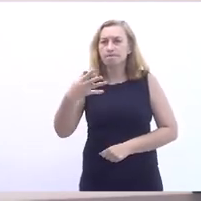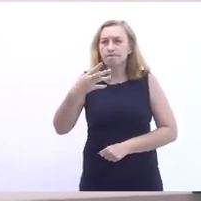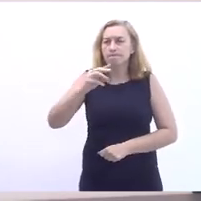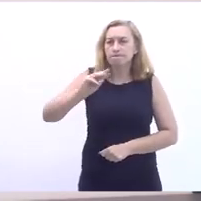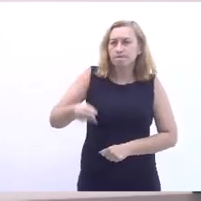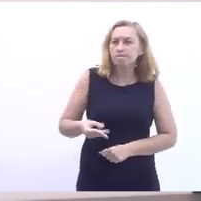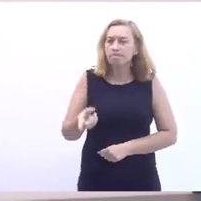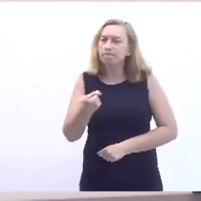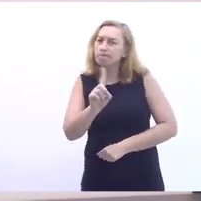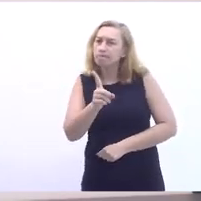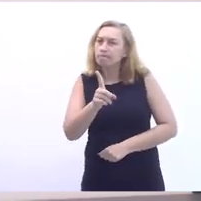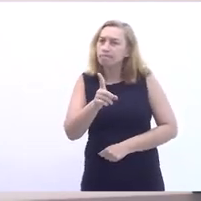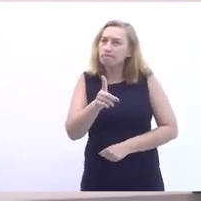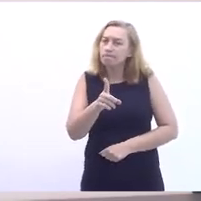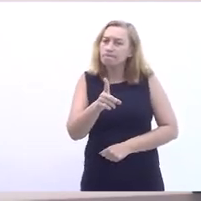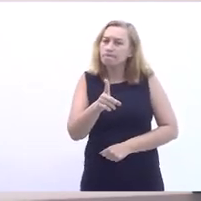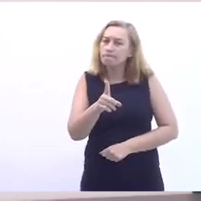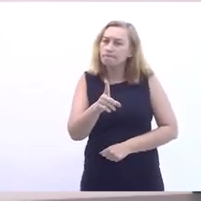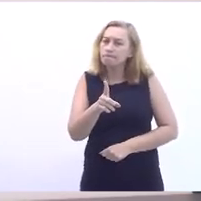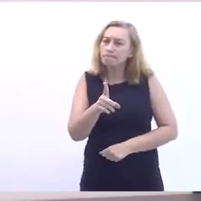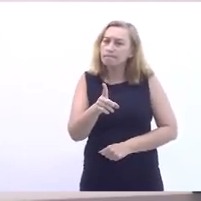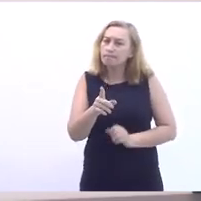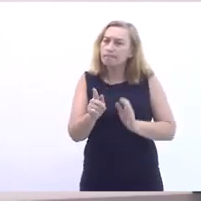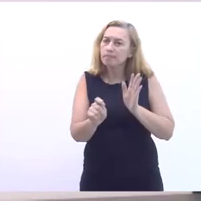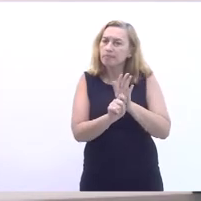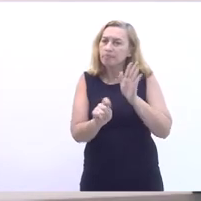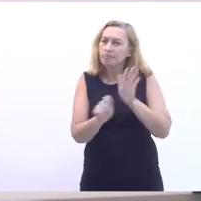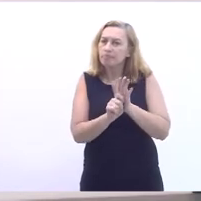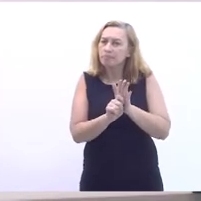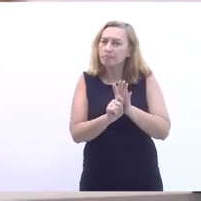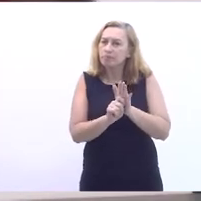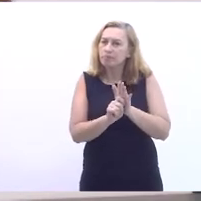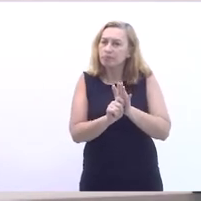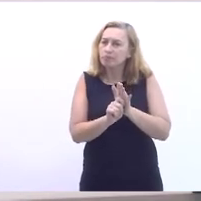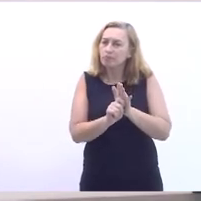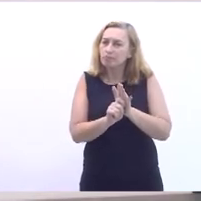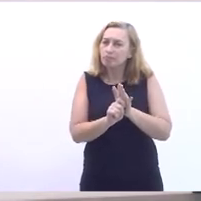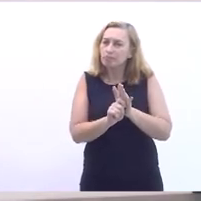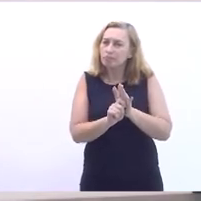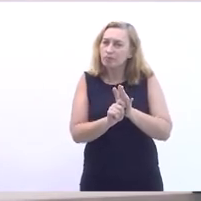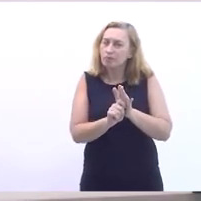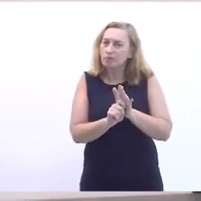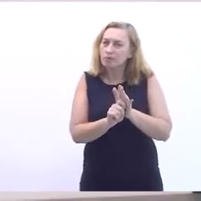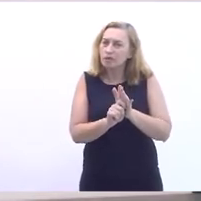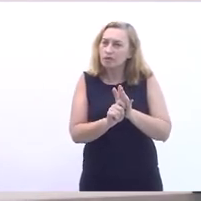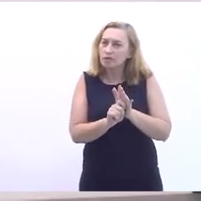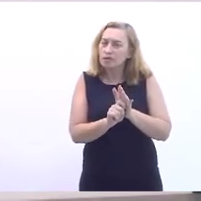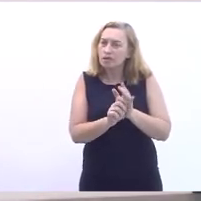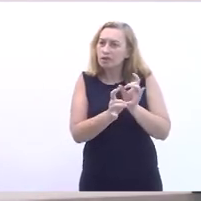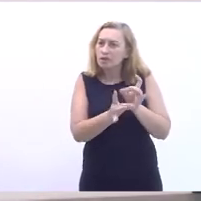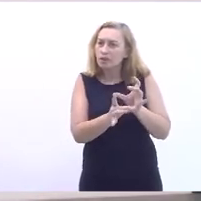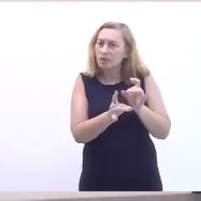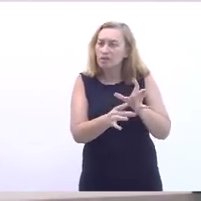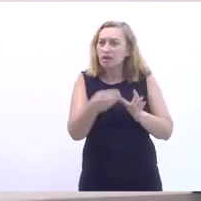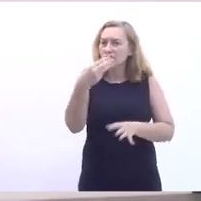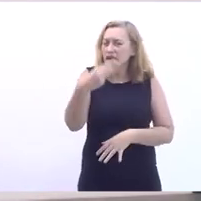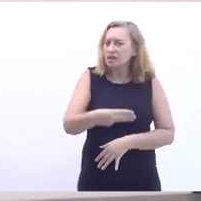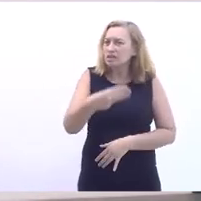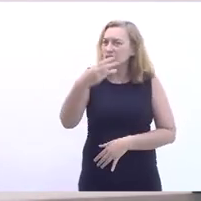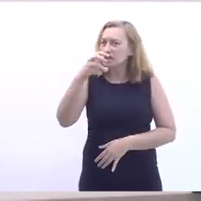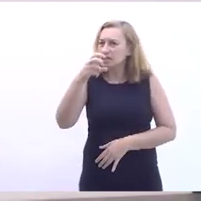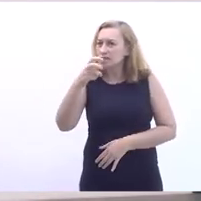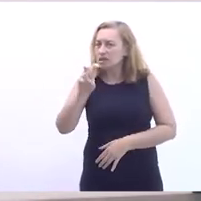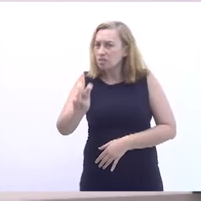dólares que a maconha gerou no mercado formal e foram 358